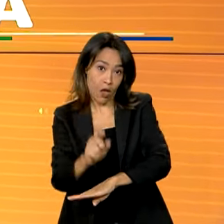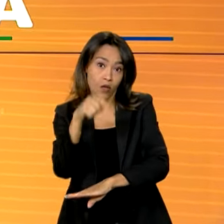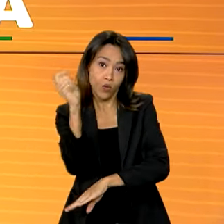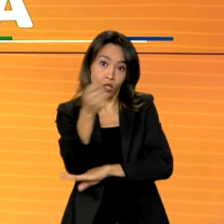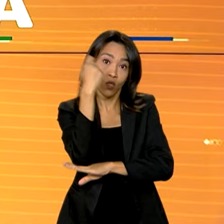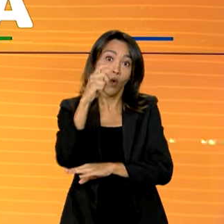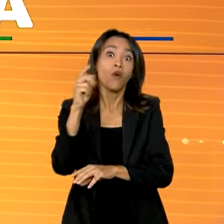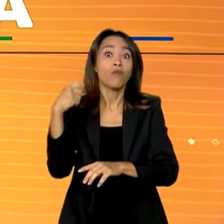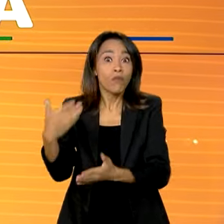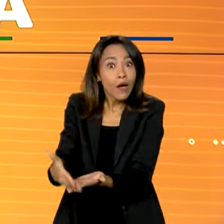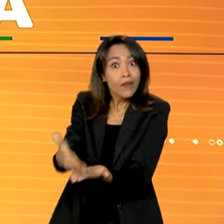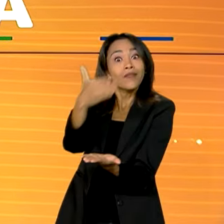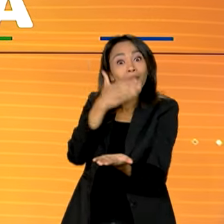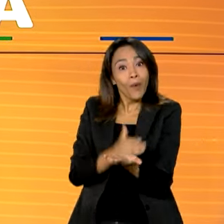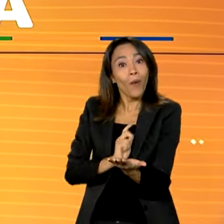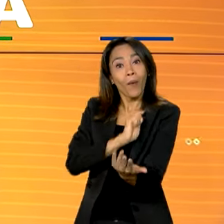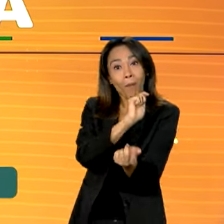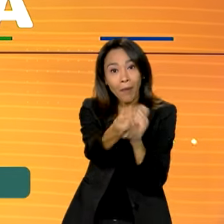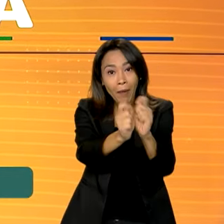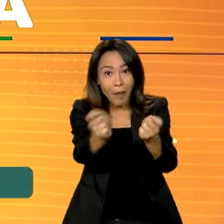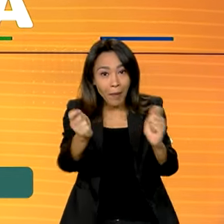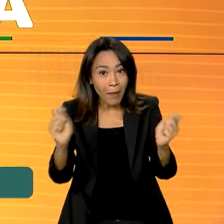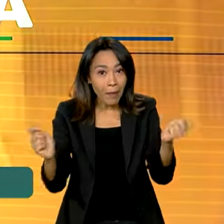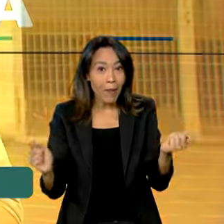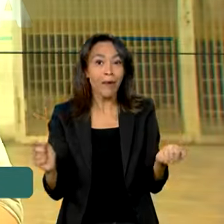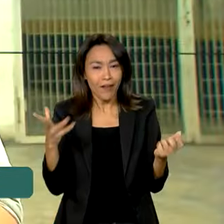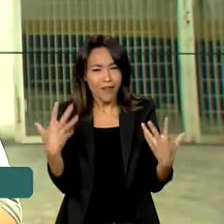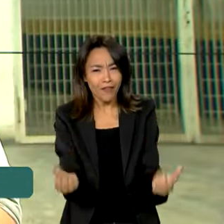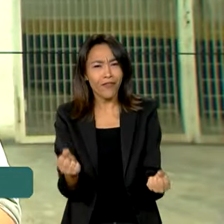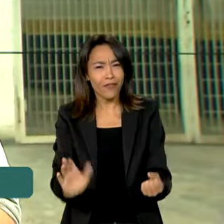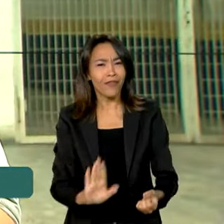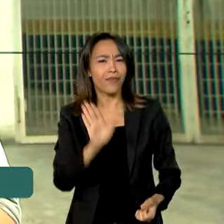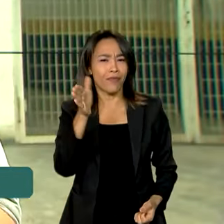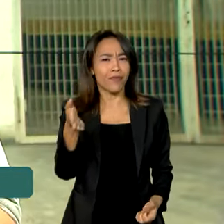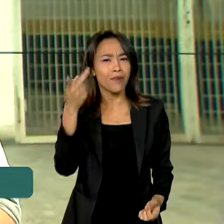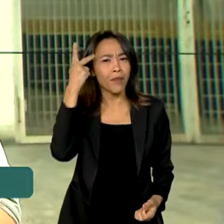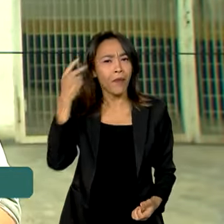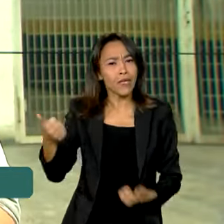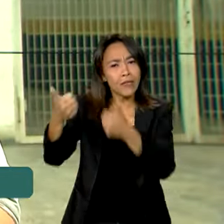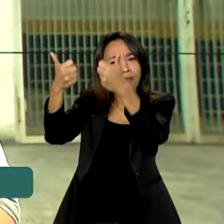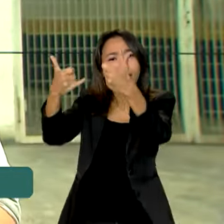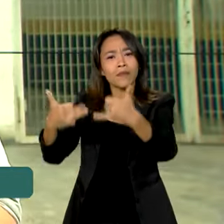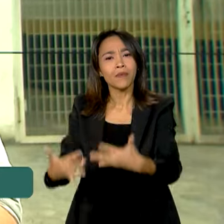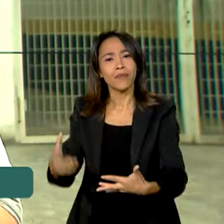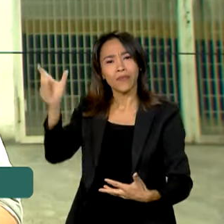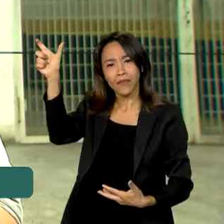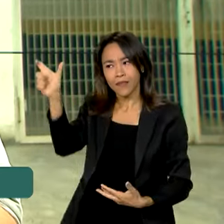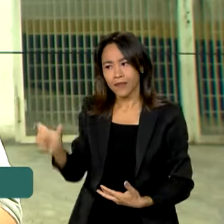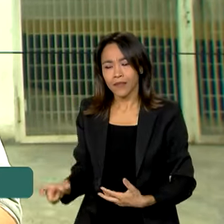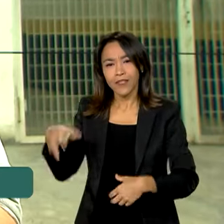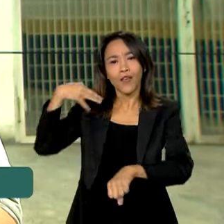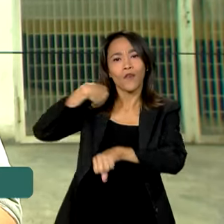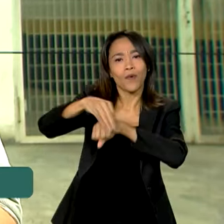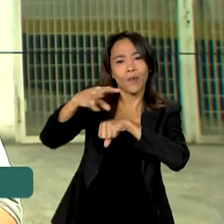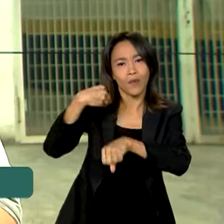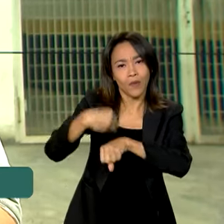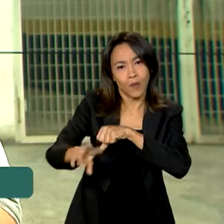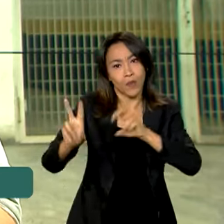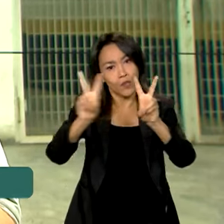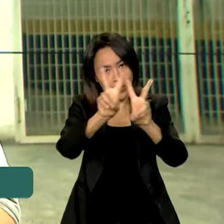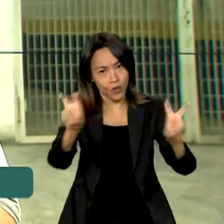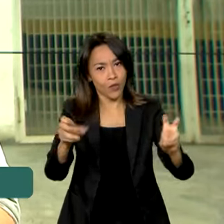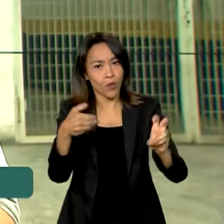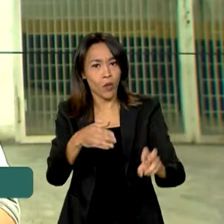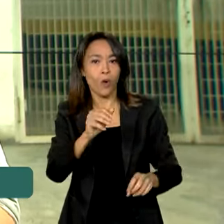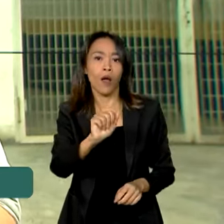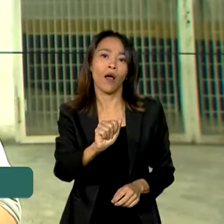pela Caixa e Ministério do Trabalho. Vamos a São Paulo, onde está Dimas Soldi, que tem aí mais informações sobre esse assunto. Bom